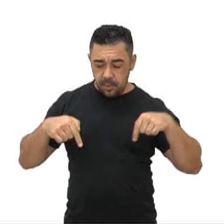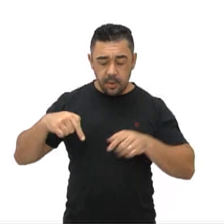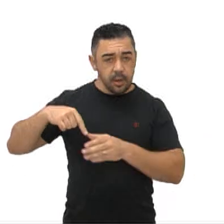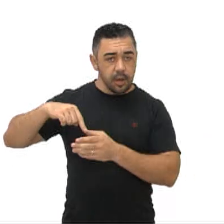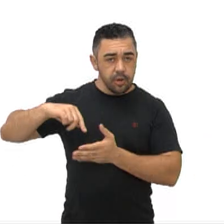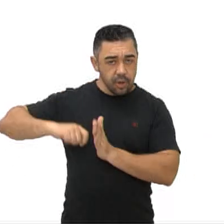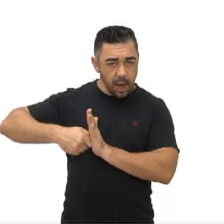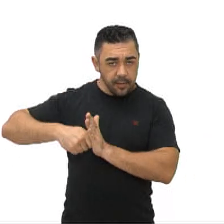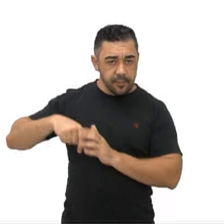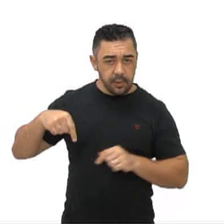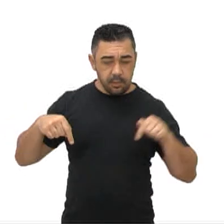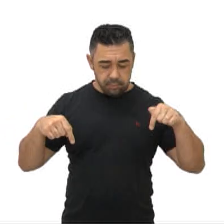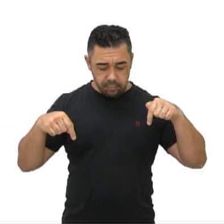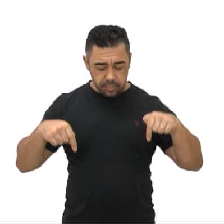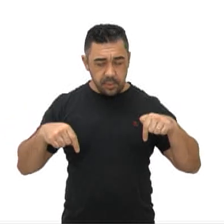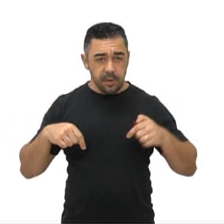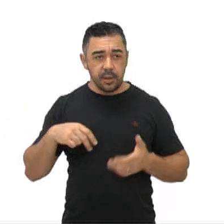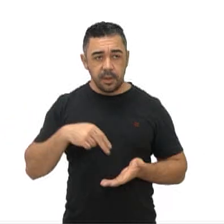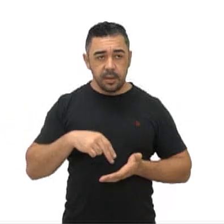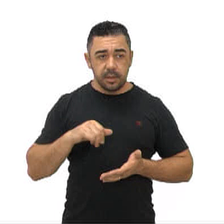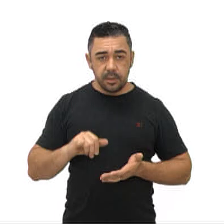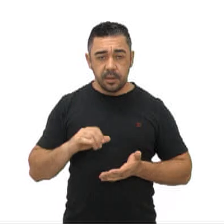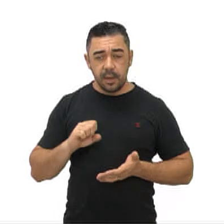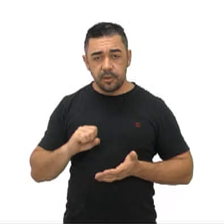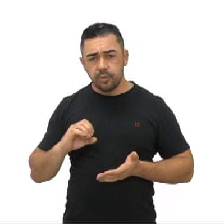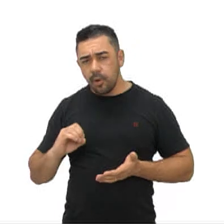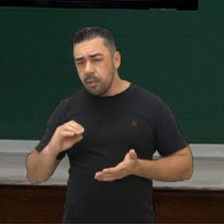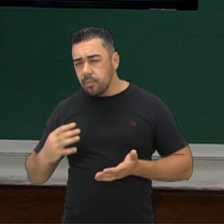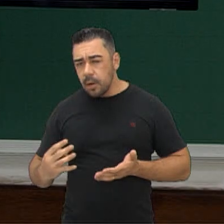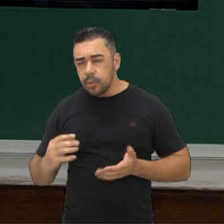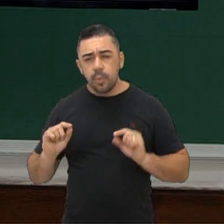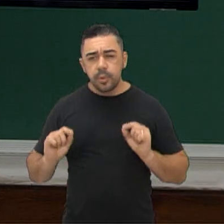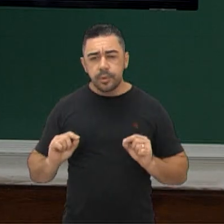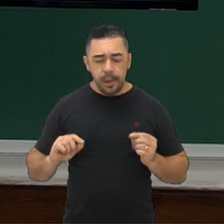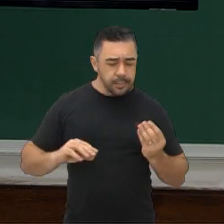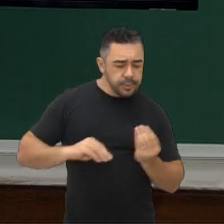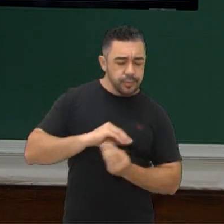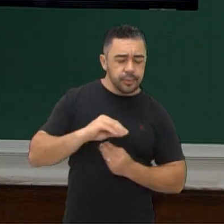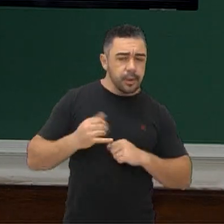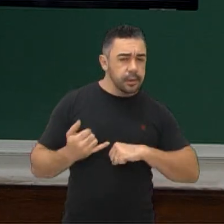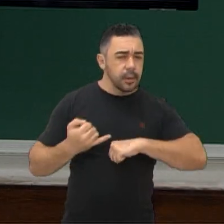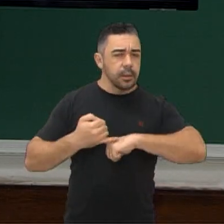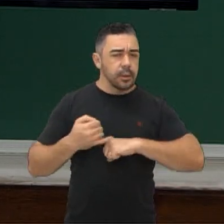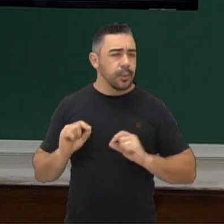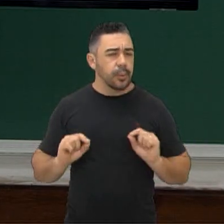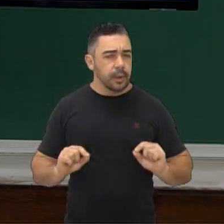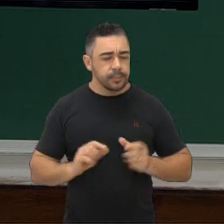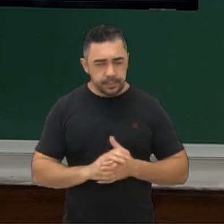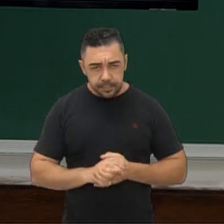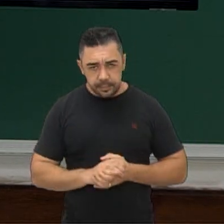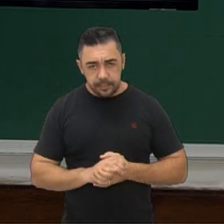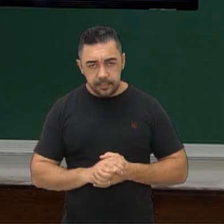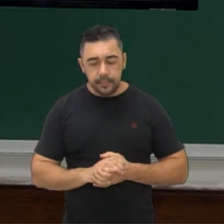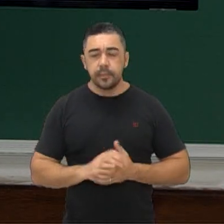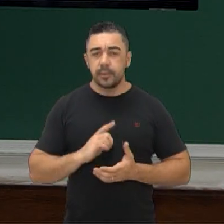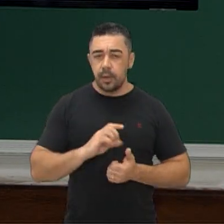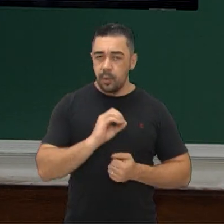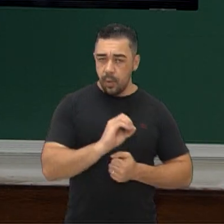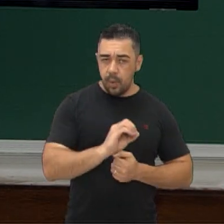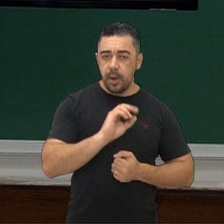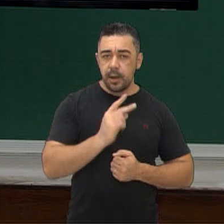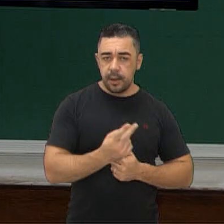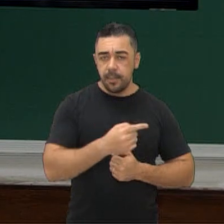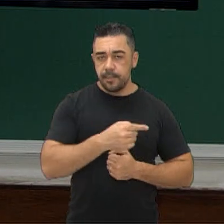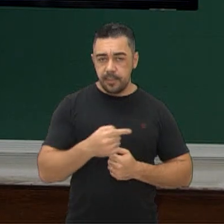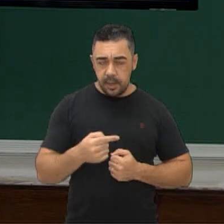ok? E a solução tem NiSO4. Quem são os íons que estão nessa situação aqui? A gente tem o OH-